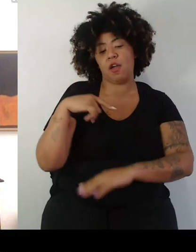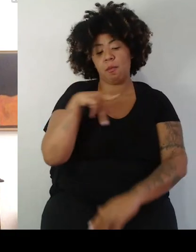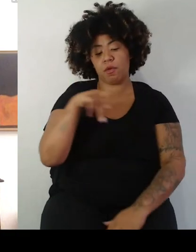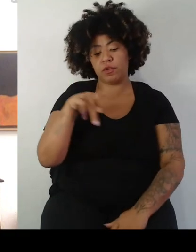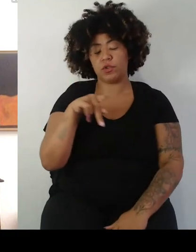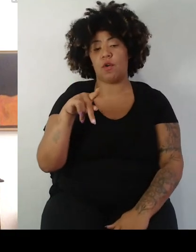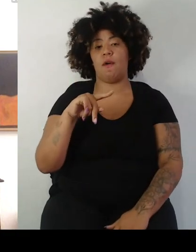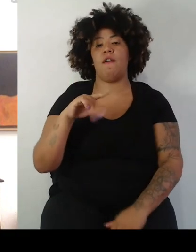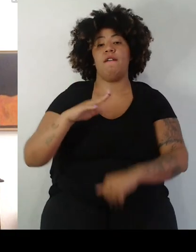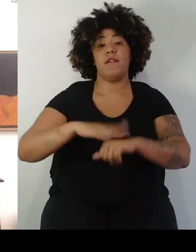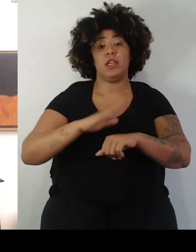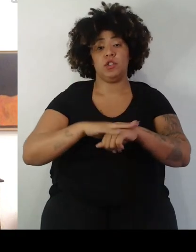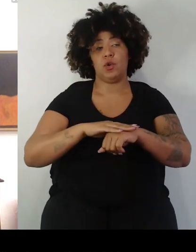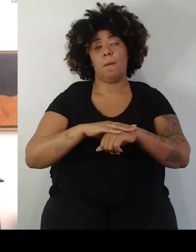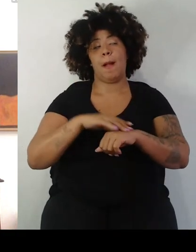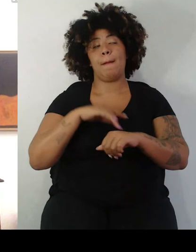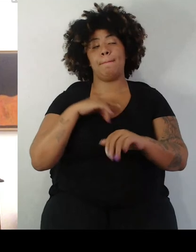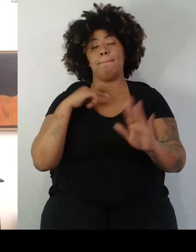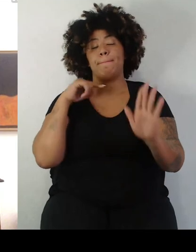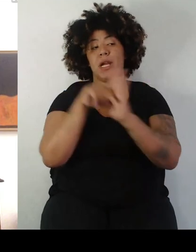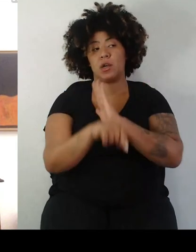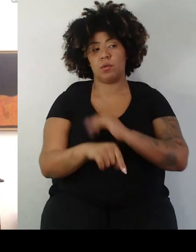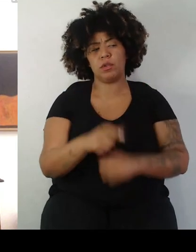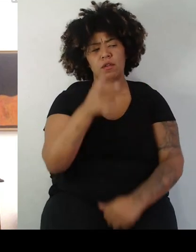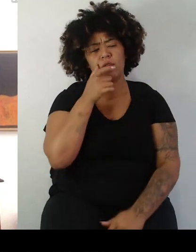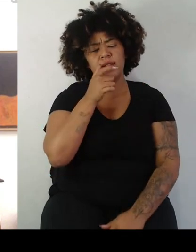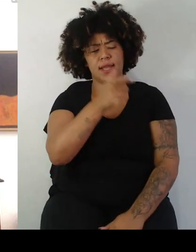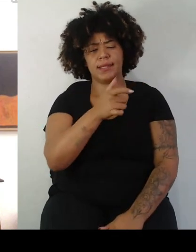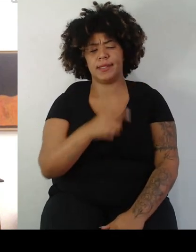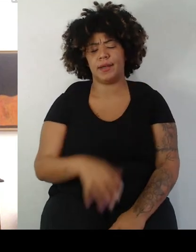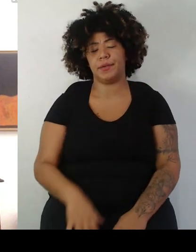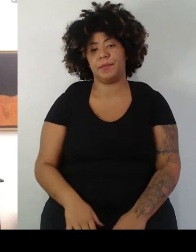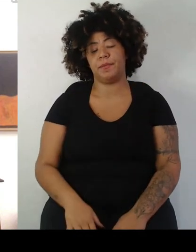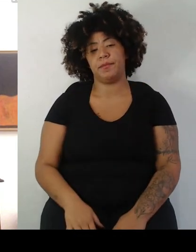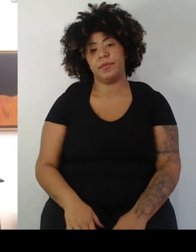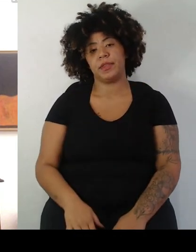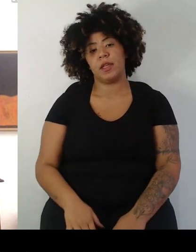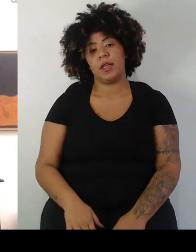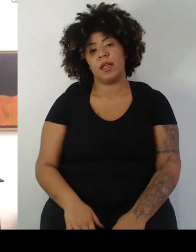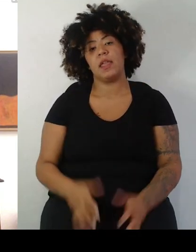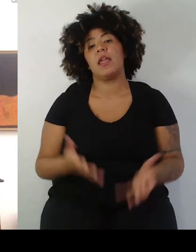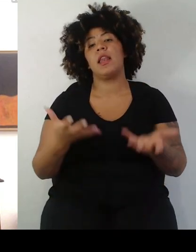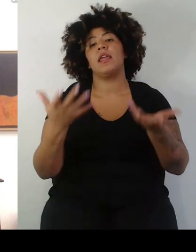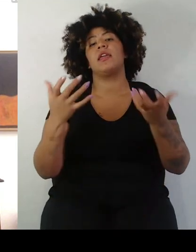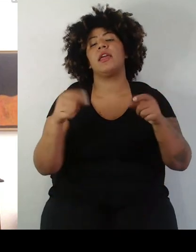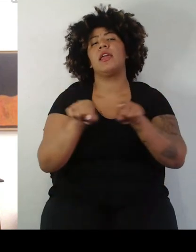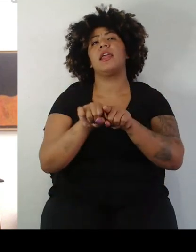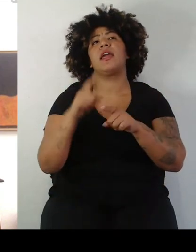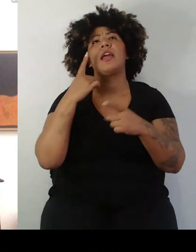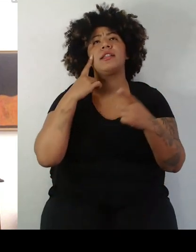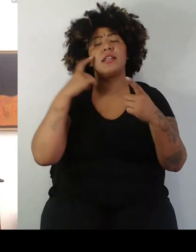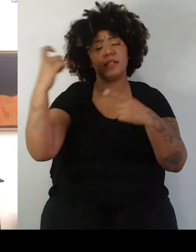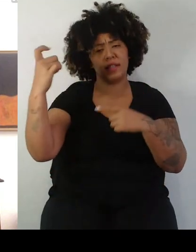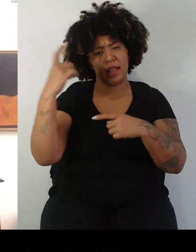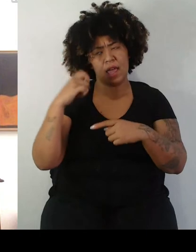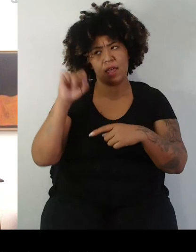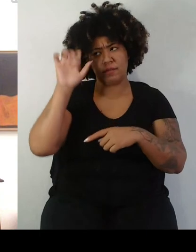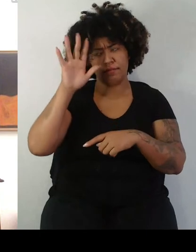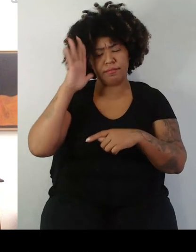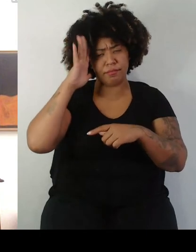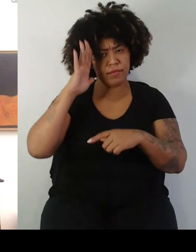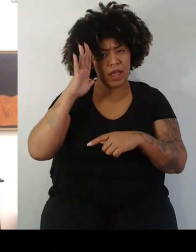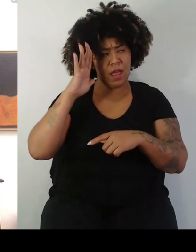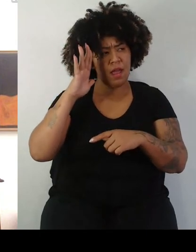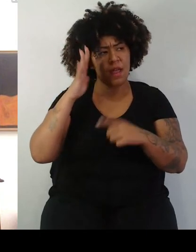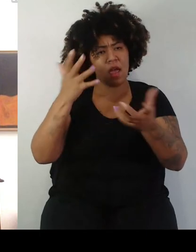ideias que eu acabei de falar ele ficou muito interessado ele pediu que eu pudesse apresentar essas ideias conceitualmente falando a